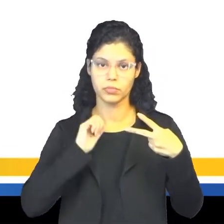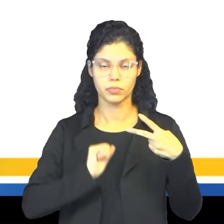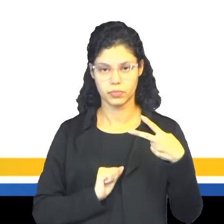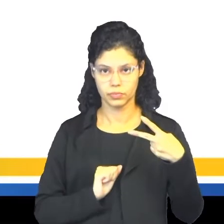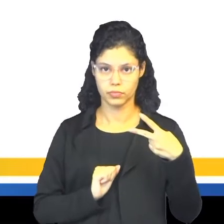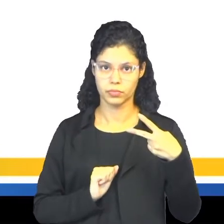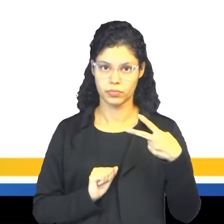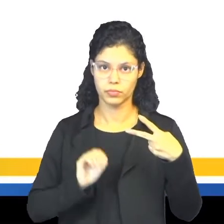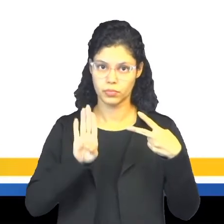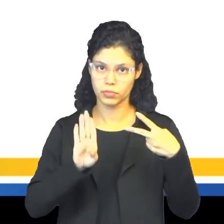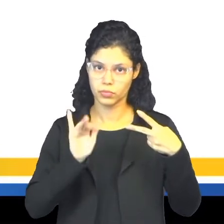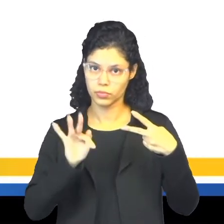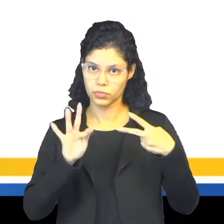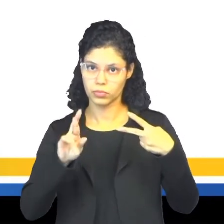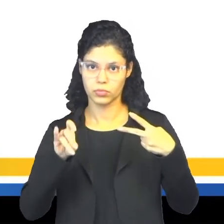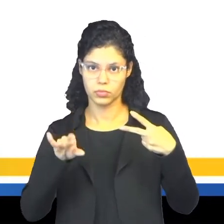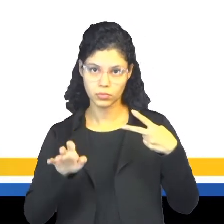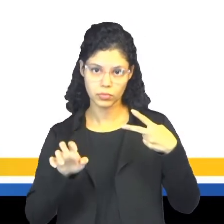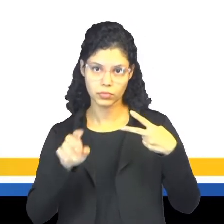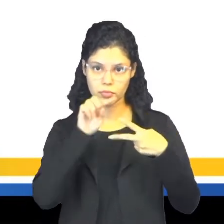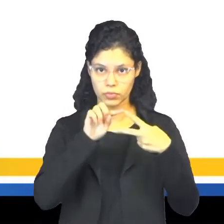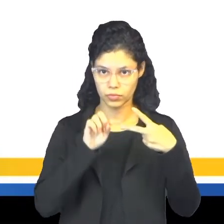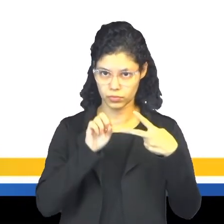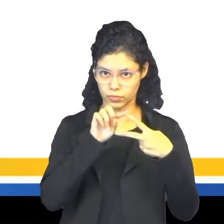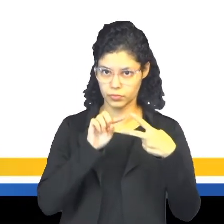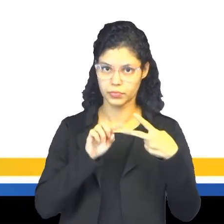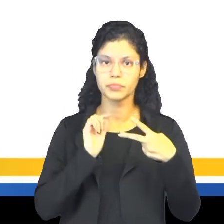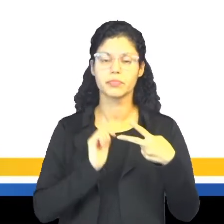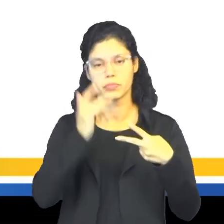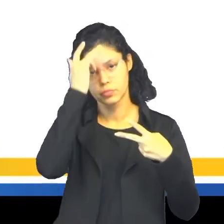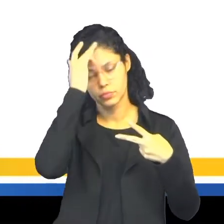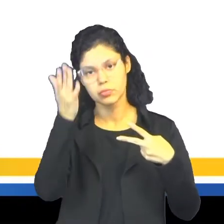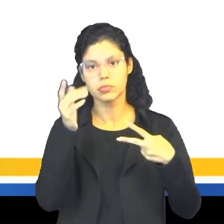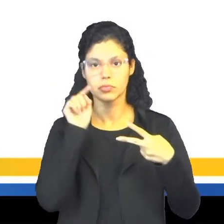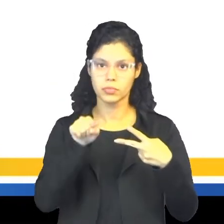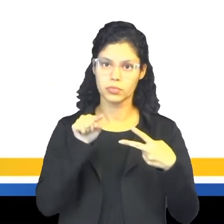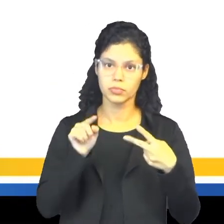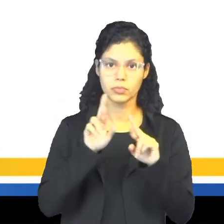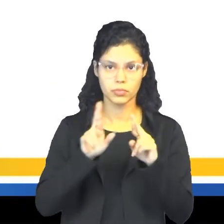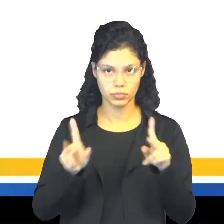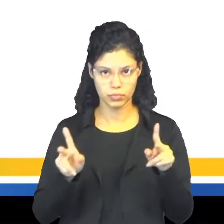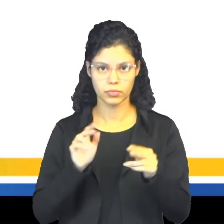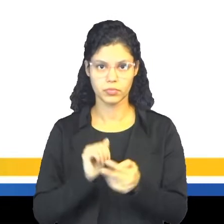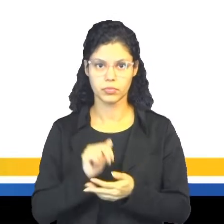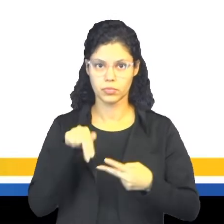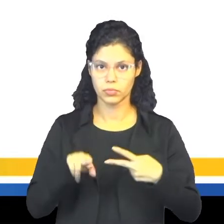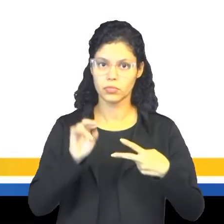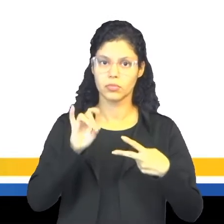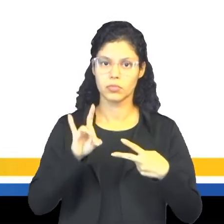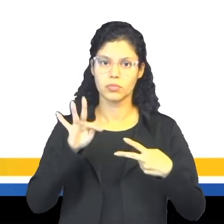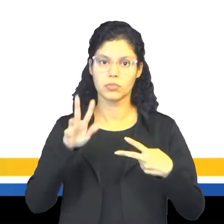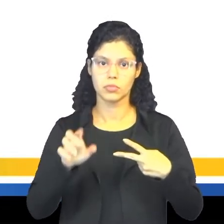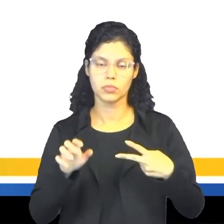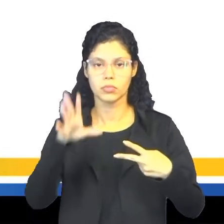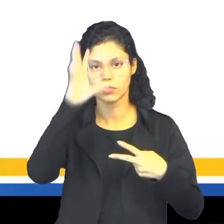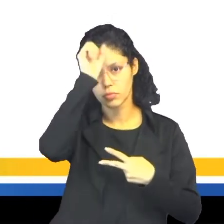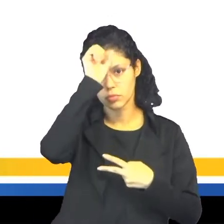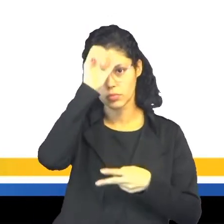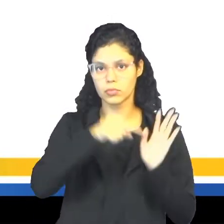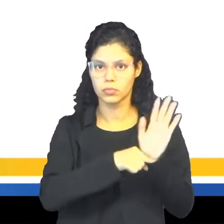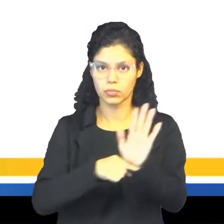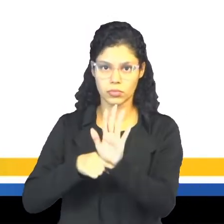adjetivo biforme uniforme biforme é fácil de você referenciar uniforme vamos lá eles